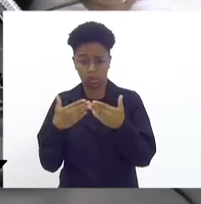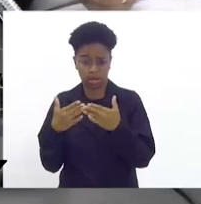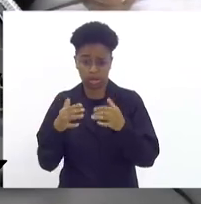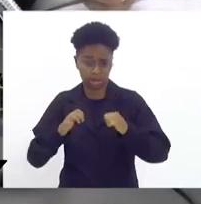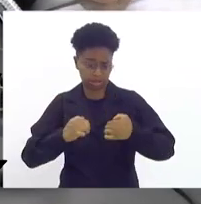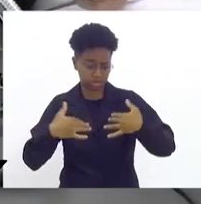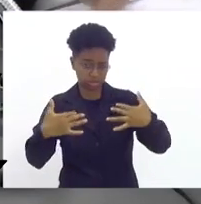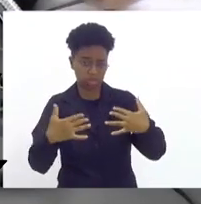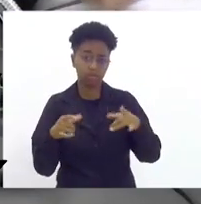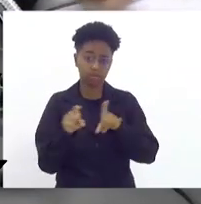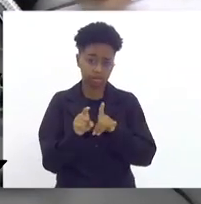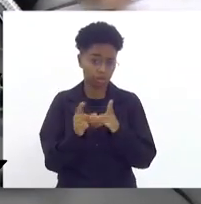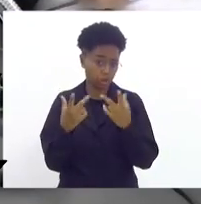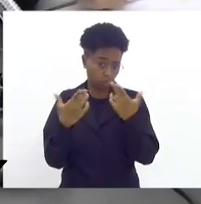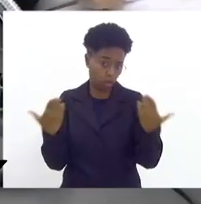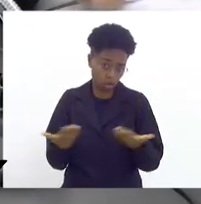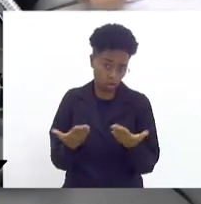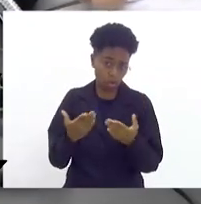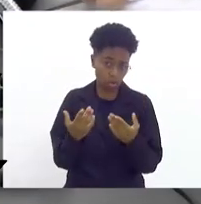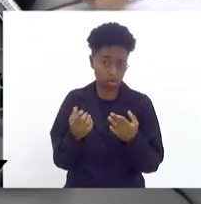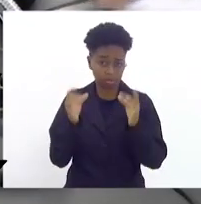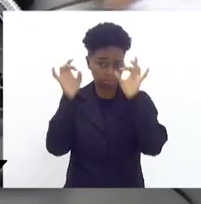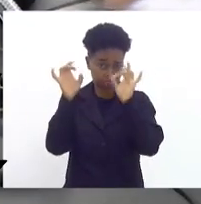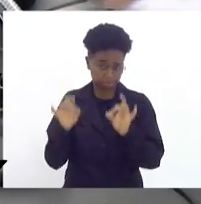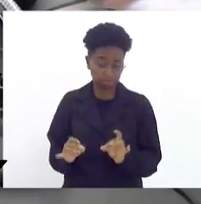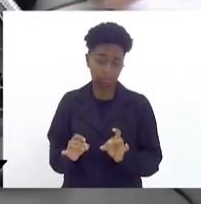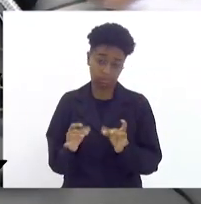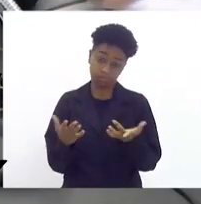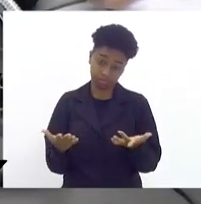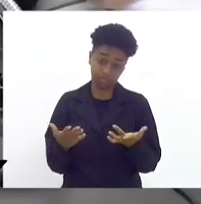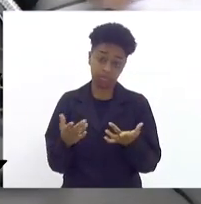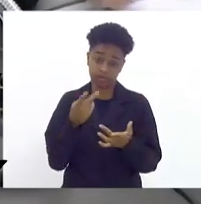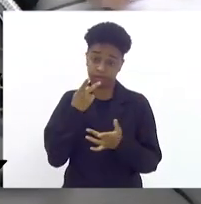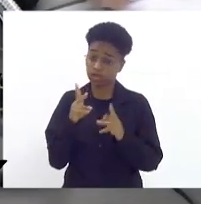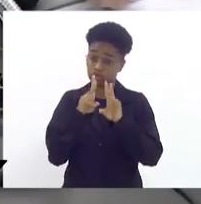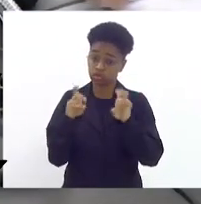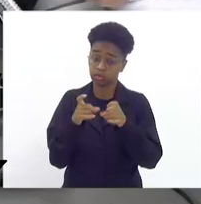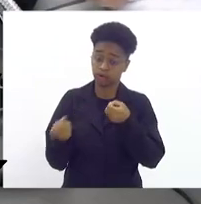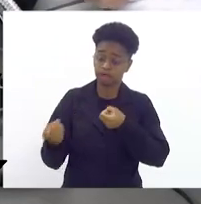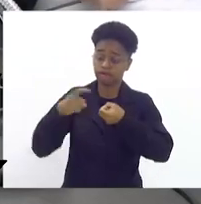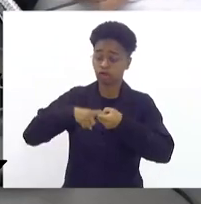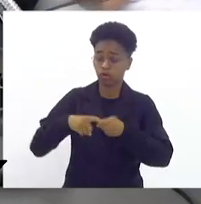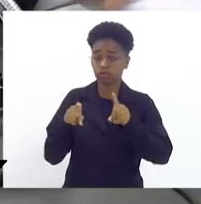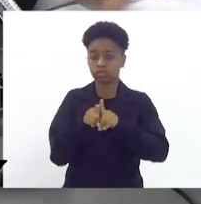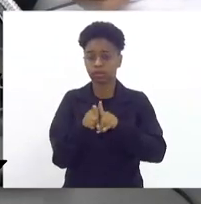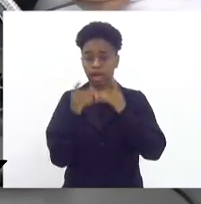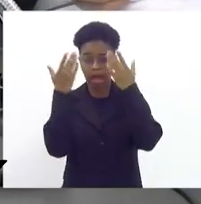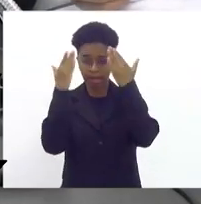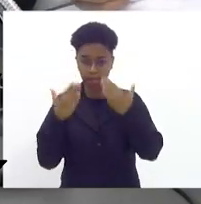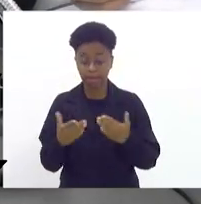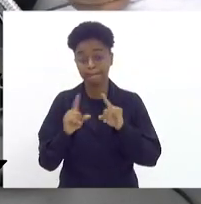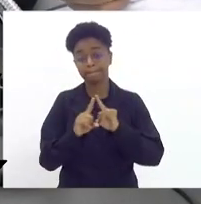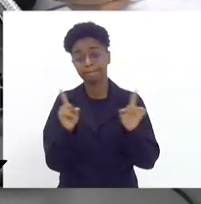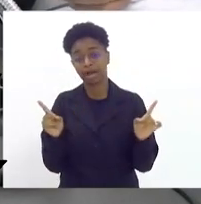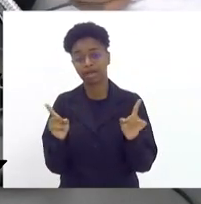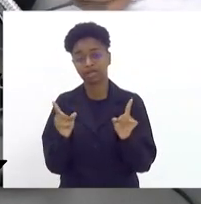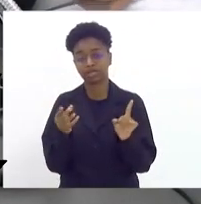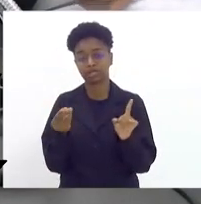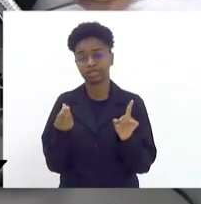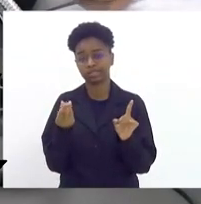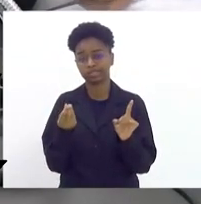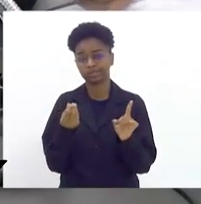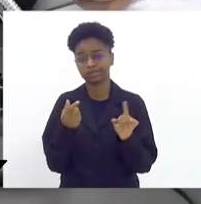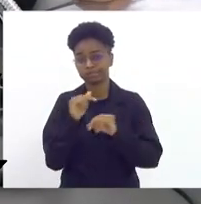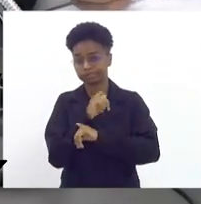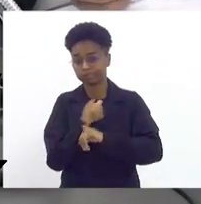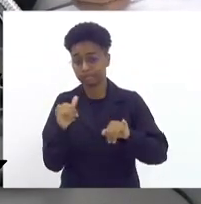uma extraordinária, por mais paradoxal que seja, verse sobre retorno de pedido de vista. Mas